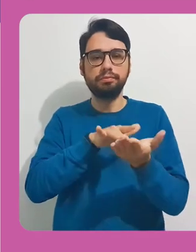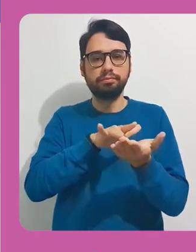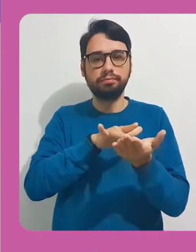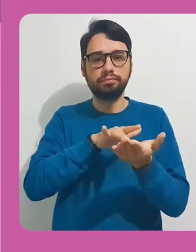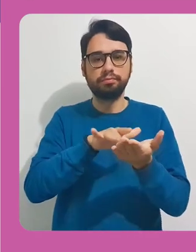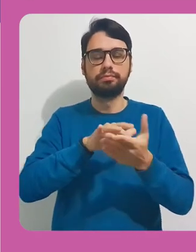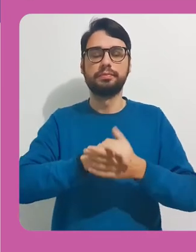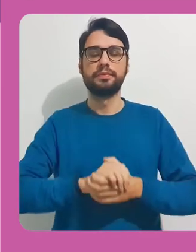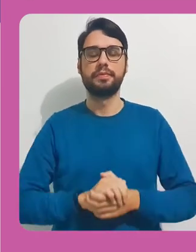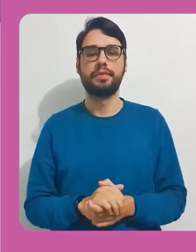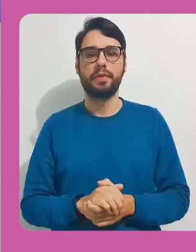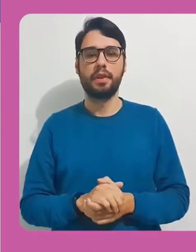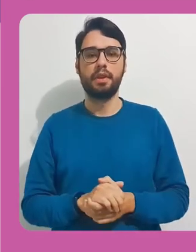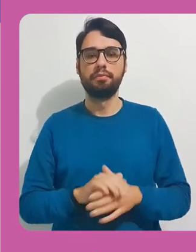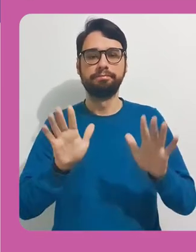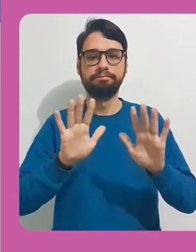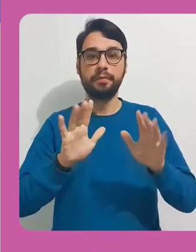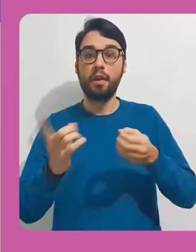que nós estamos.